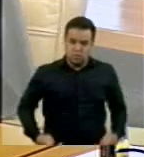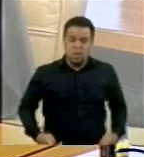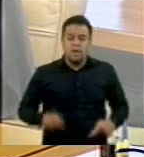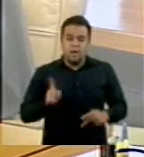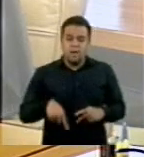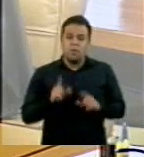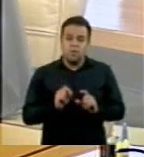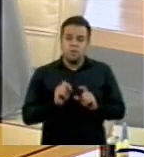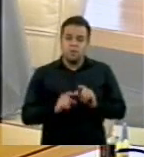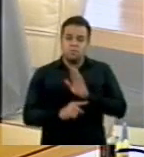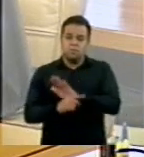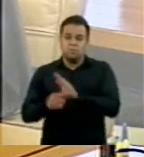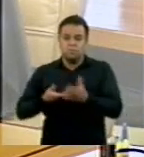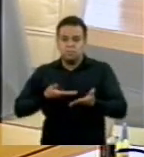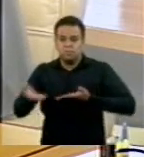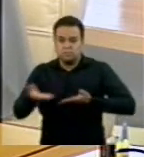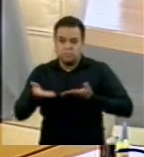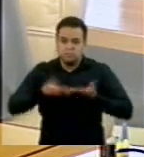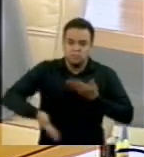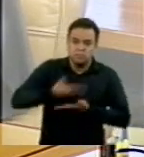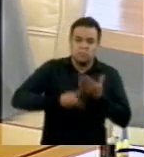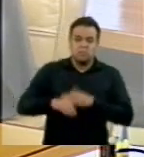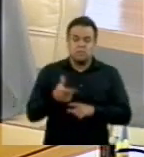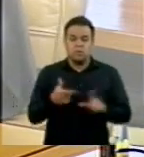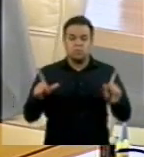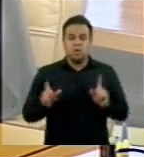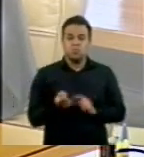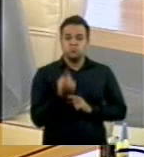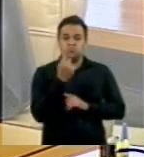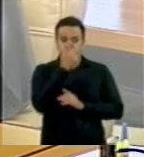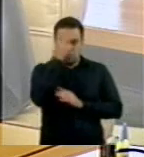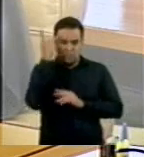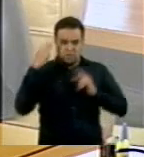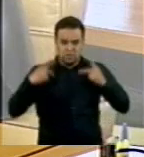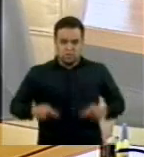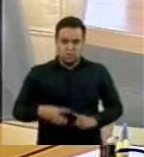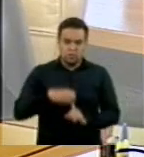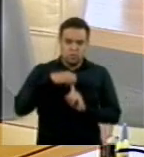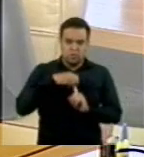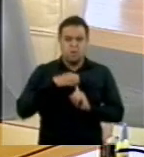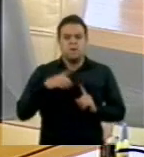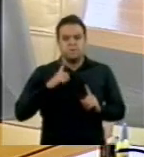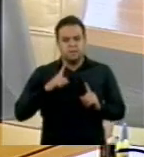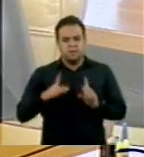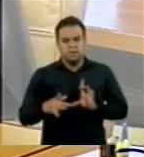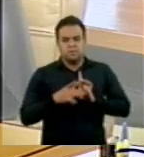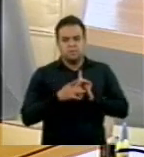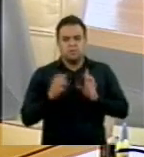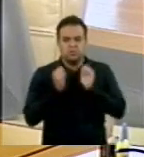outras palavras, não existe um indivíduo só. A formação da identidade de cada um se